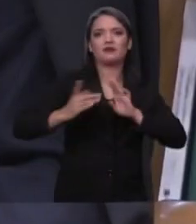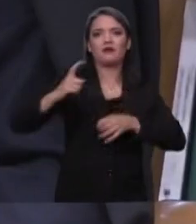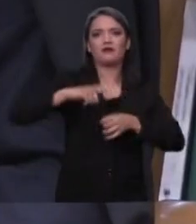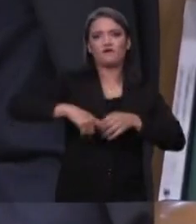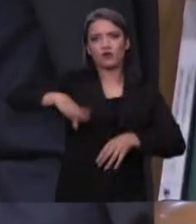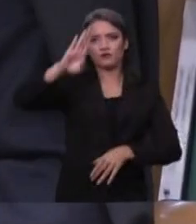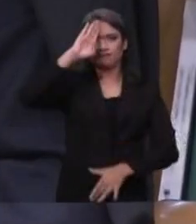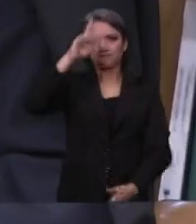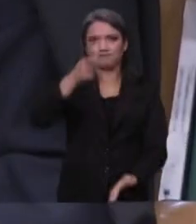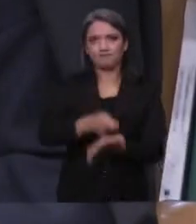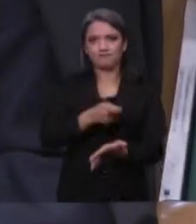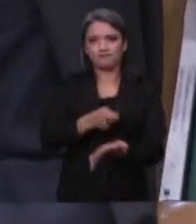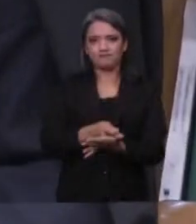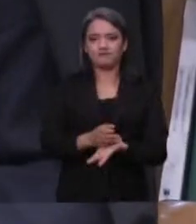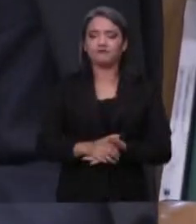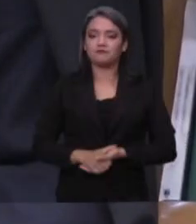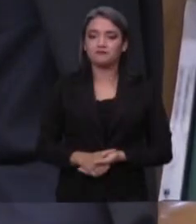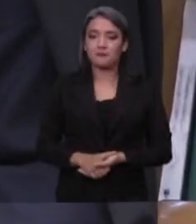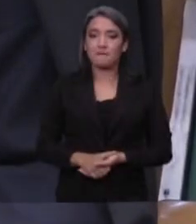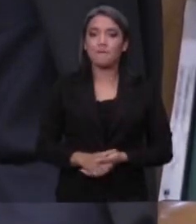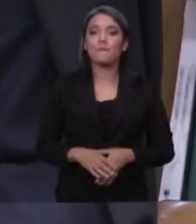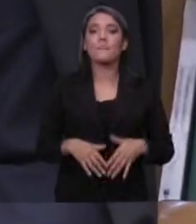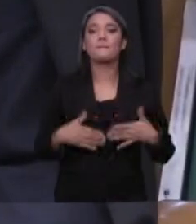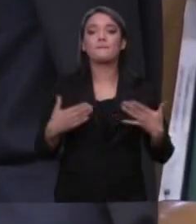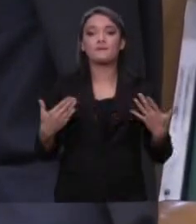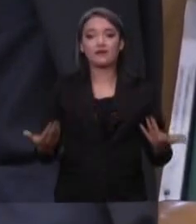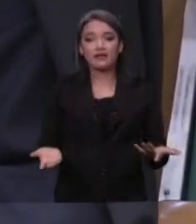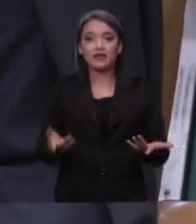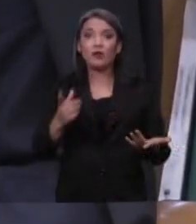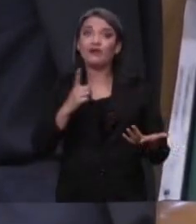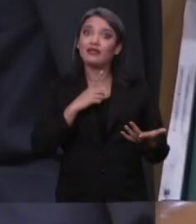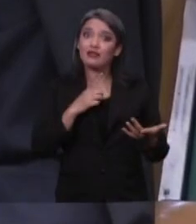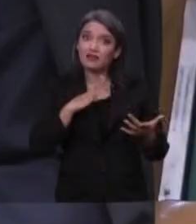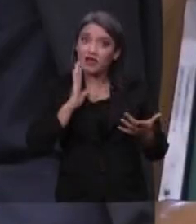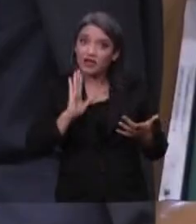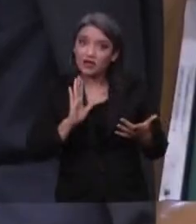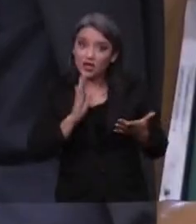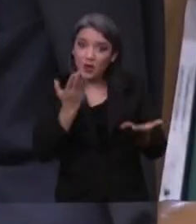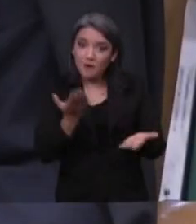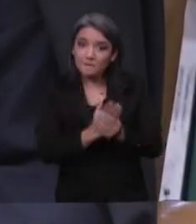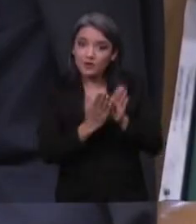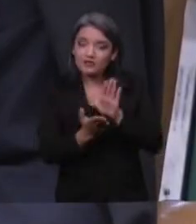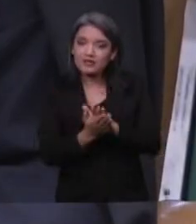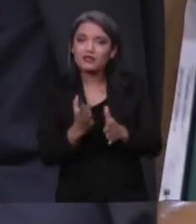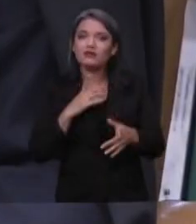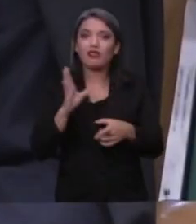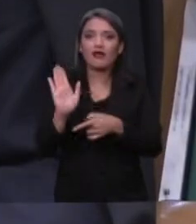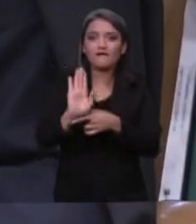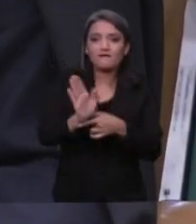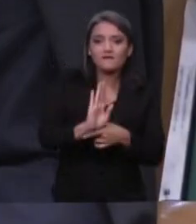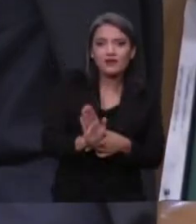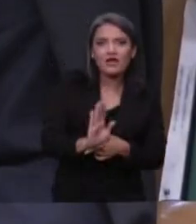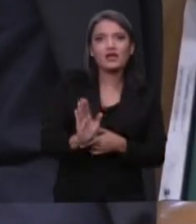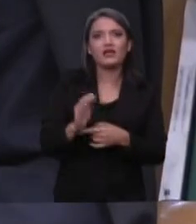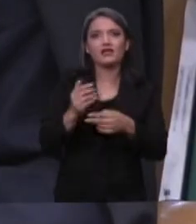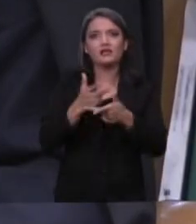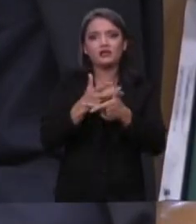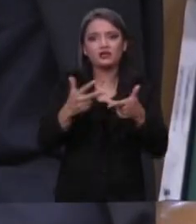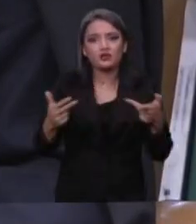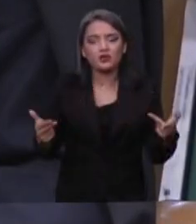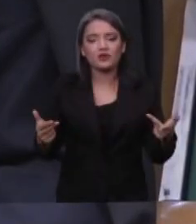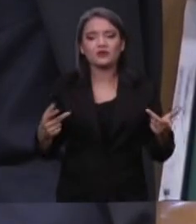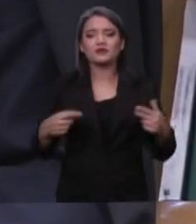militar, tudo minuciosamente documentado com imagens e com a singularidade de